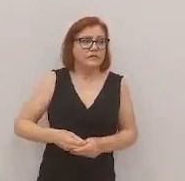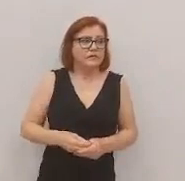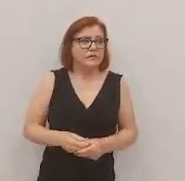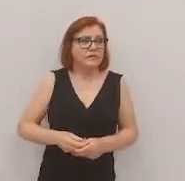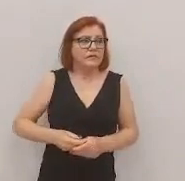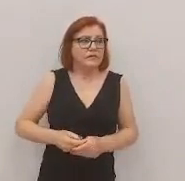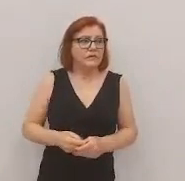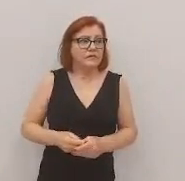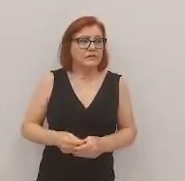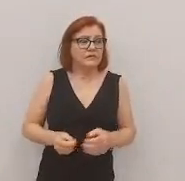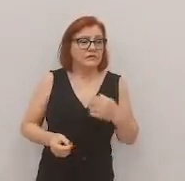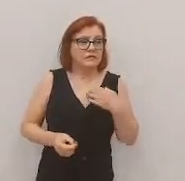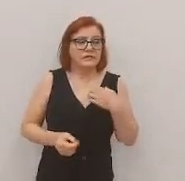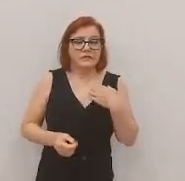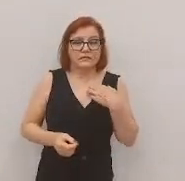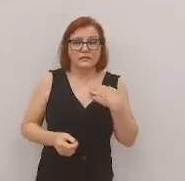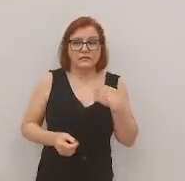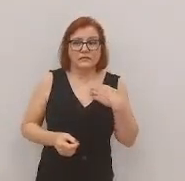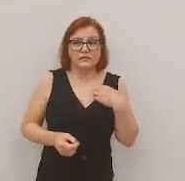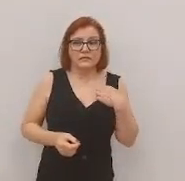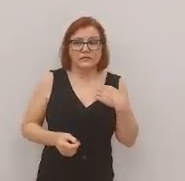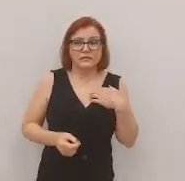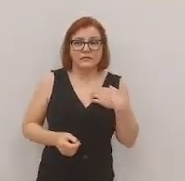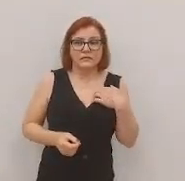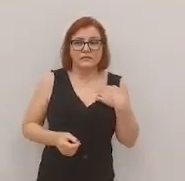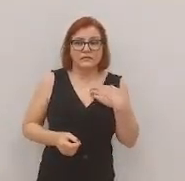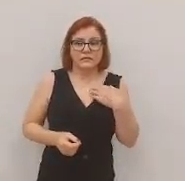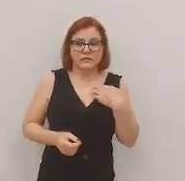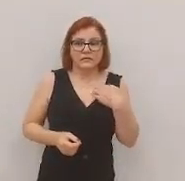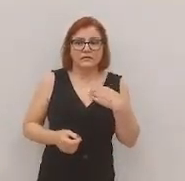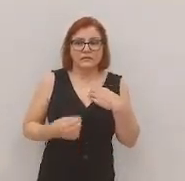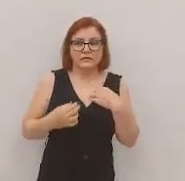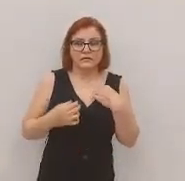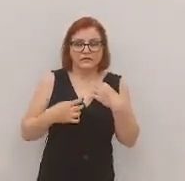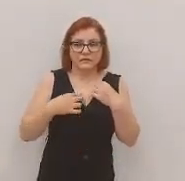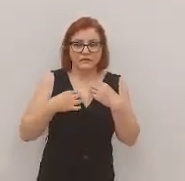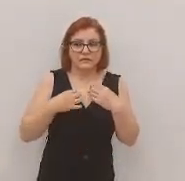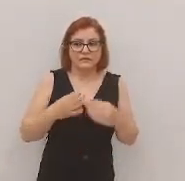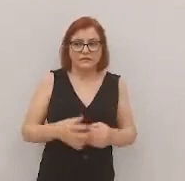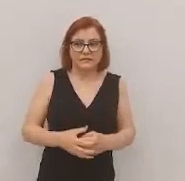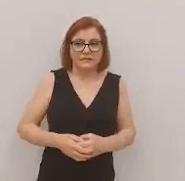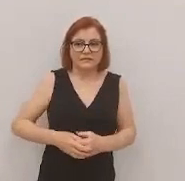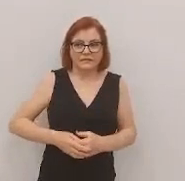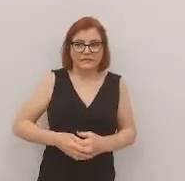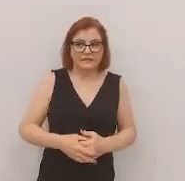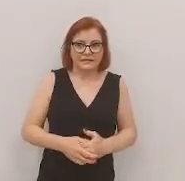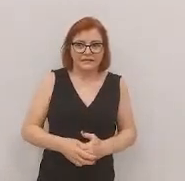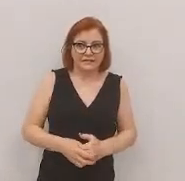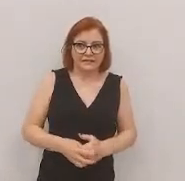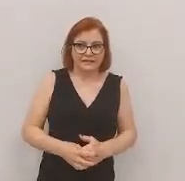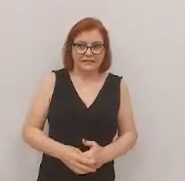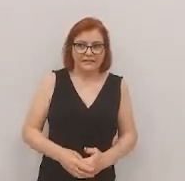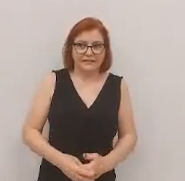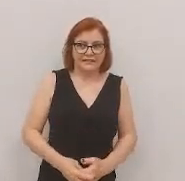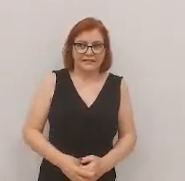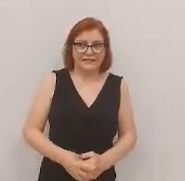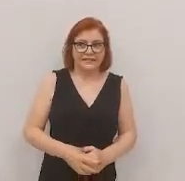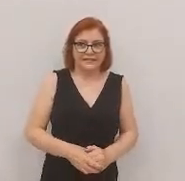e colocamos dentro do guarda-roupa, não foi? A história é longa. Não, é 1 minuto.